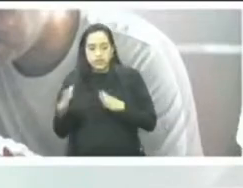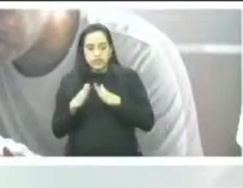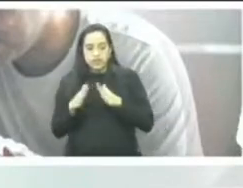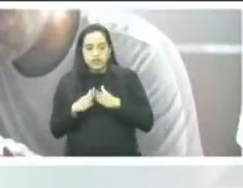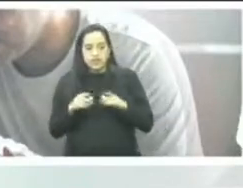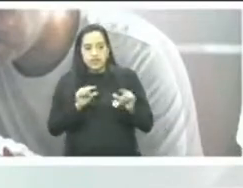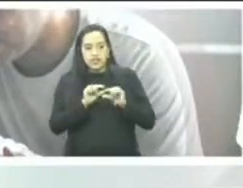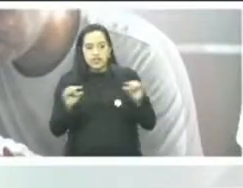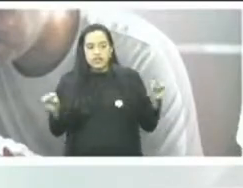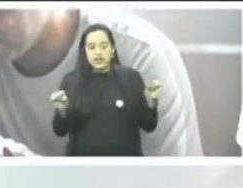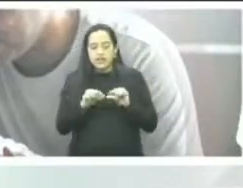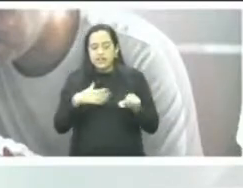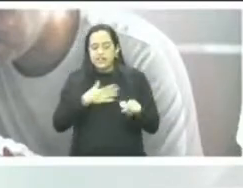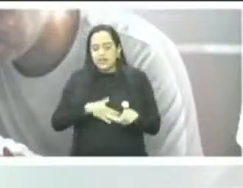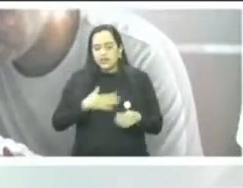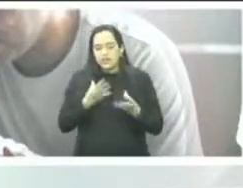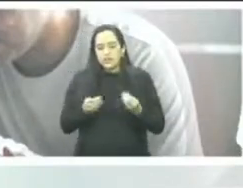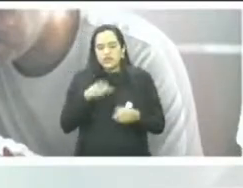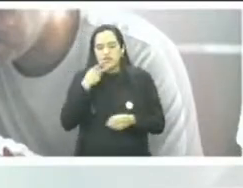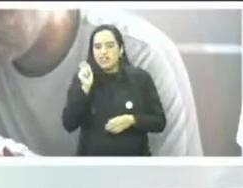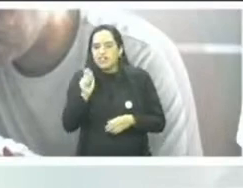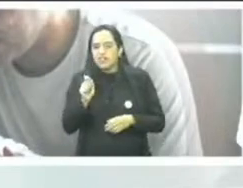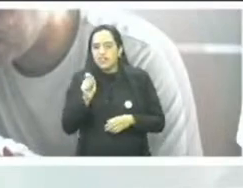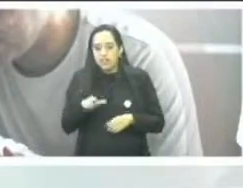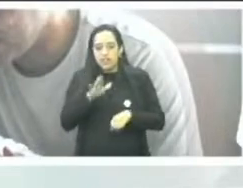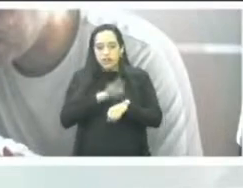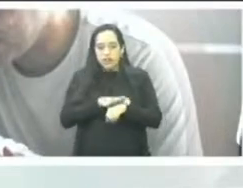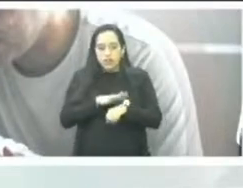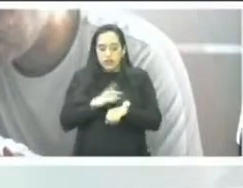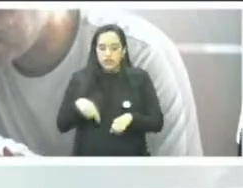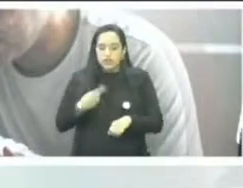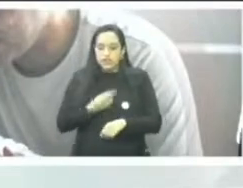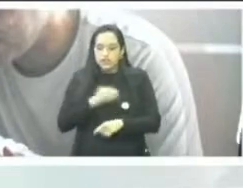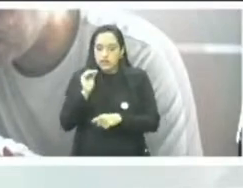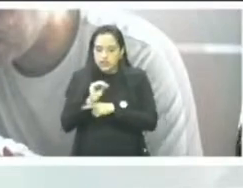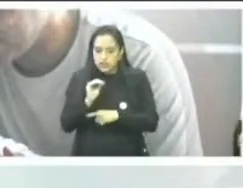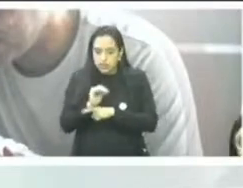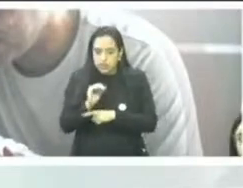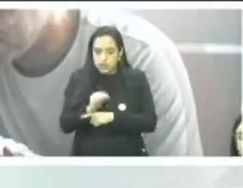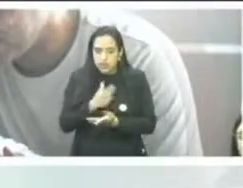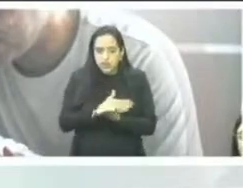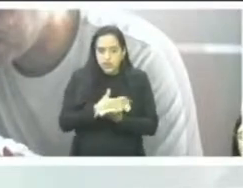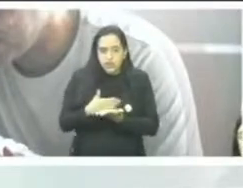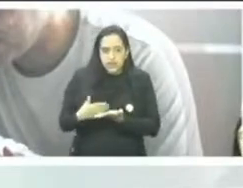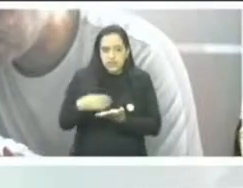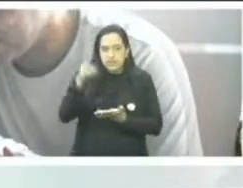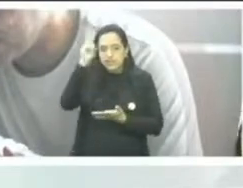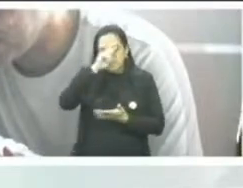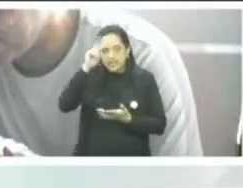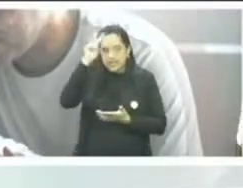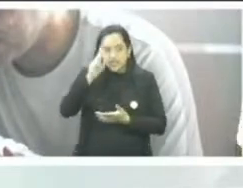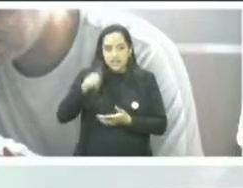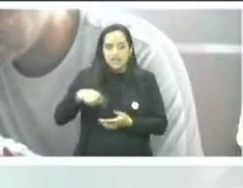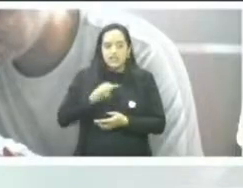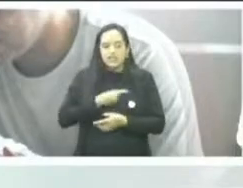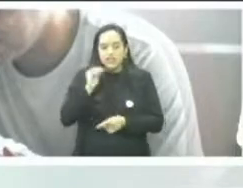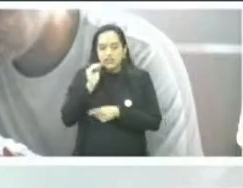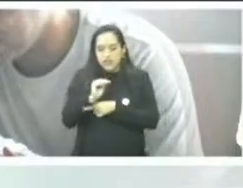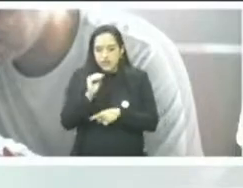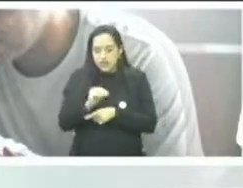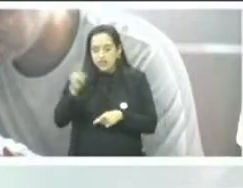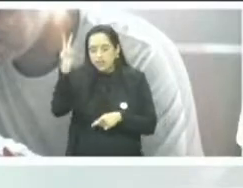diz assim: quando cuidamos do início da história, nós cuidamos da